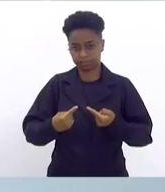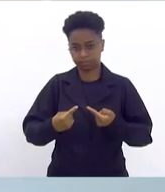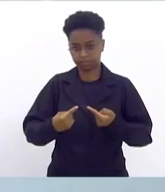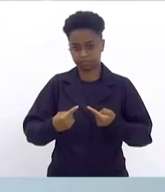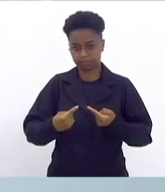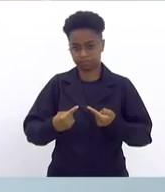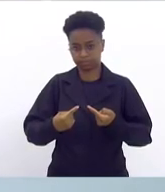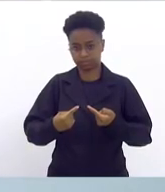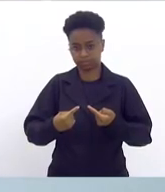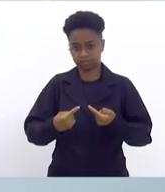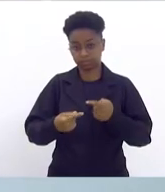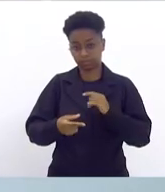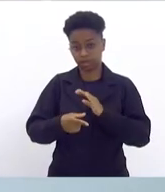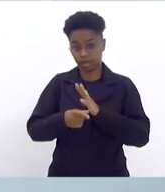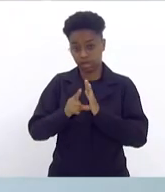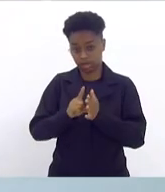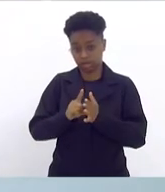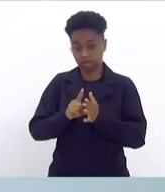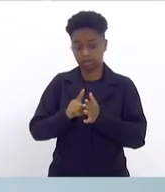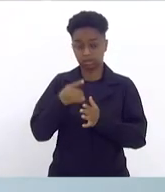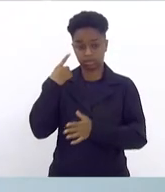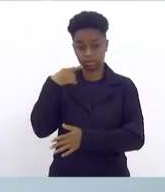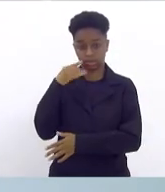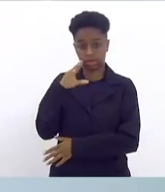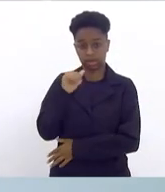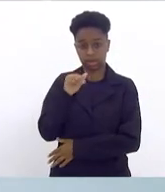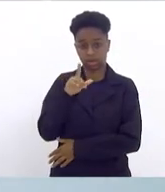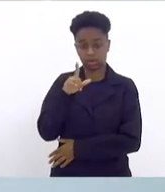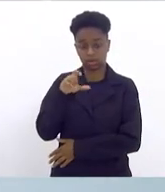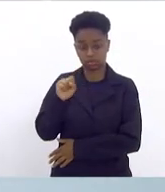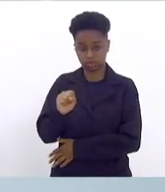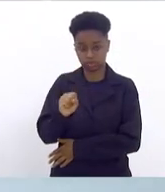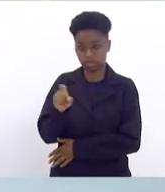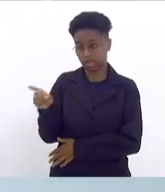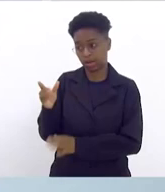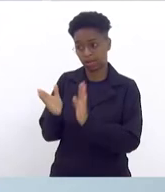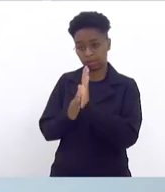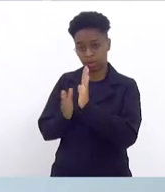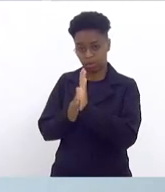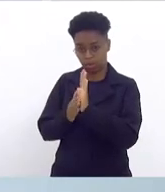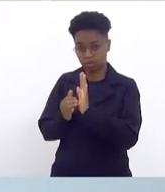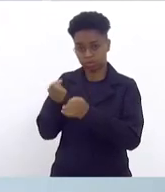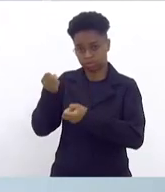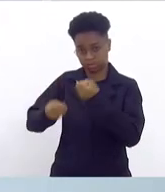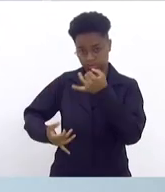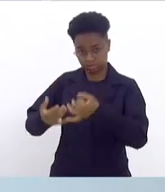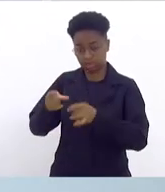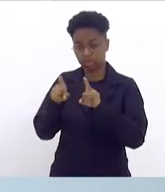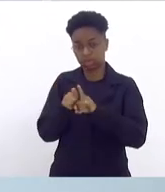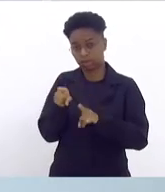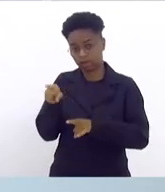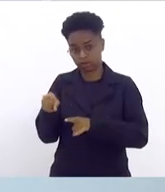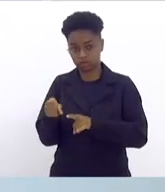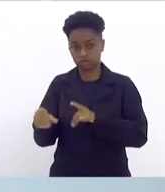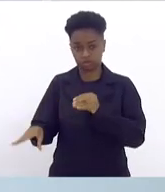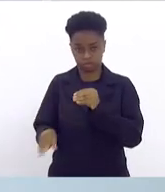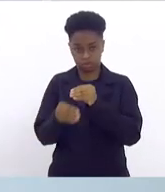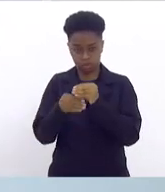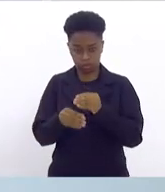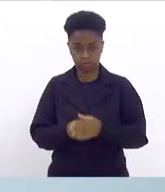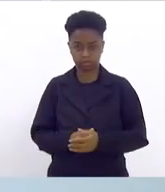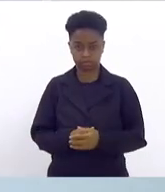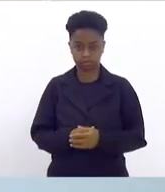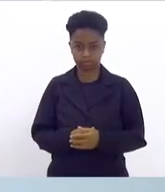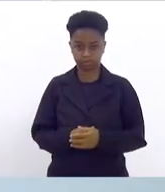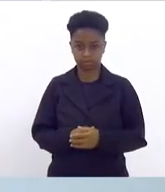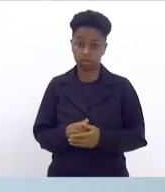antes do deputado Carlos Mink, a proposição que ele levanta e que Vossa Excelência complementa